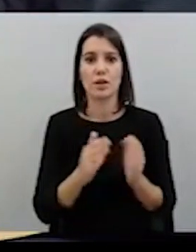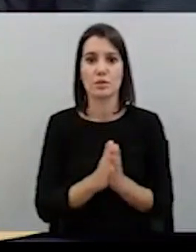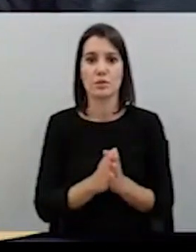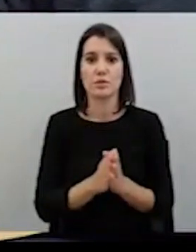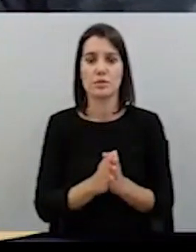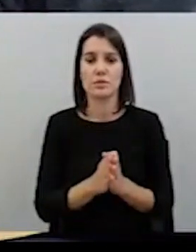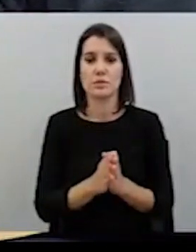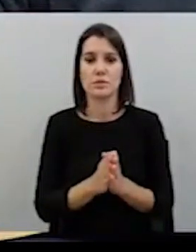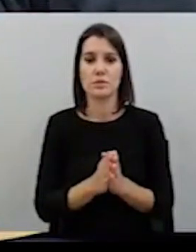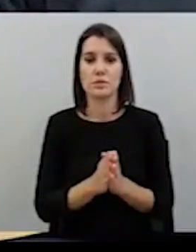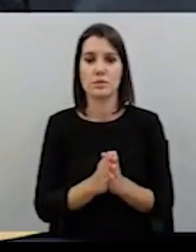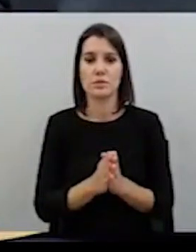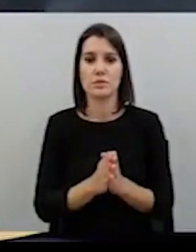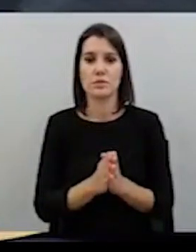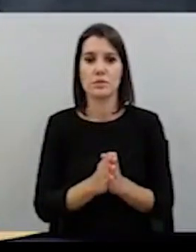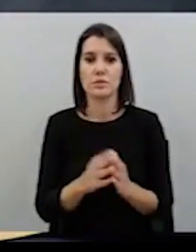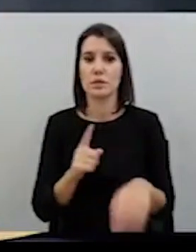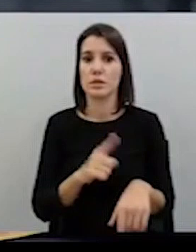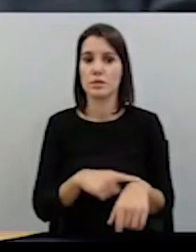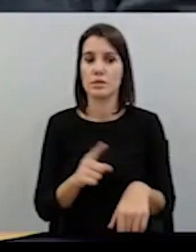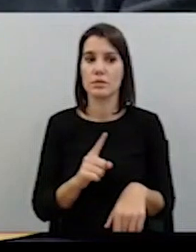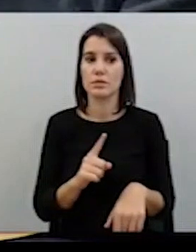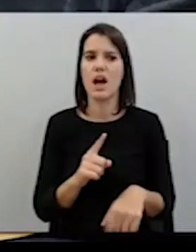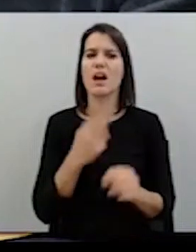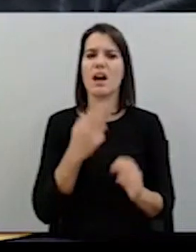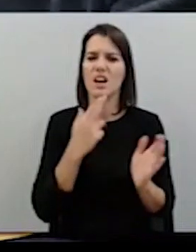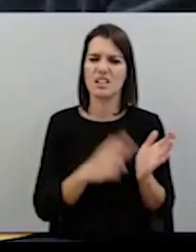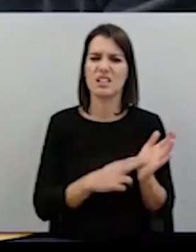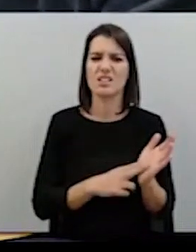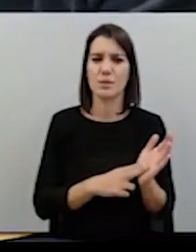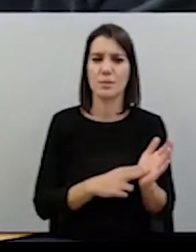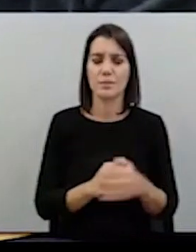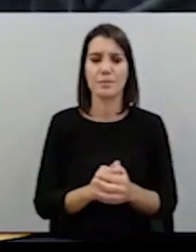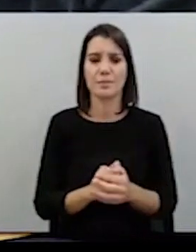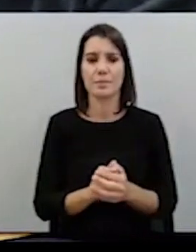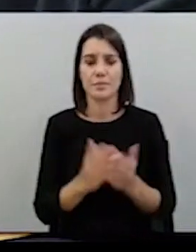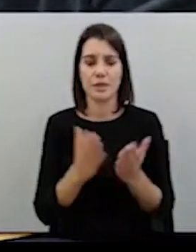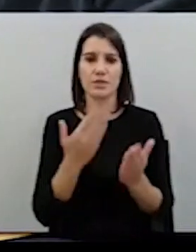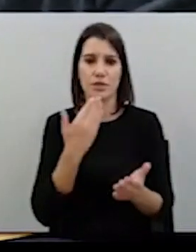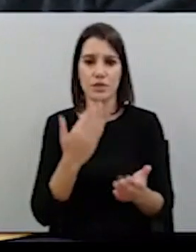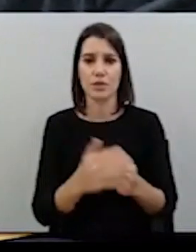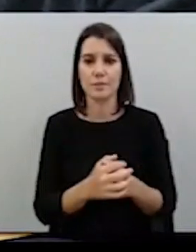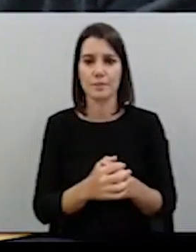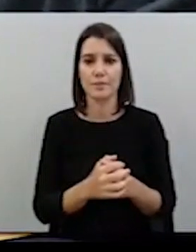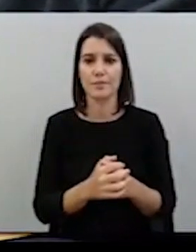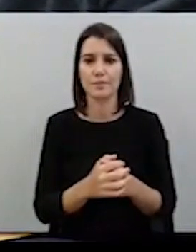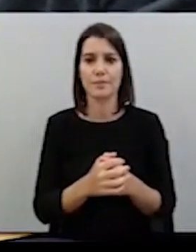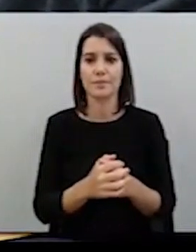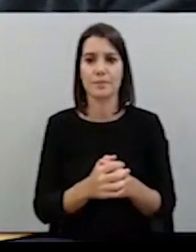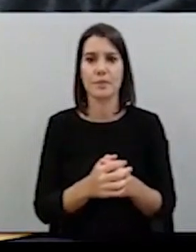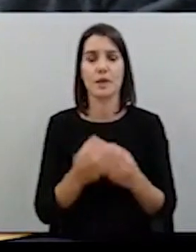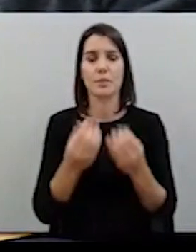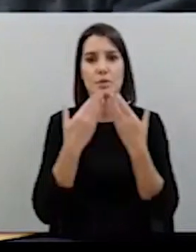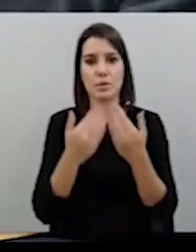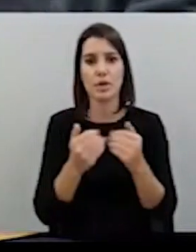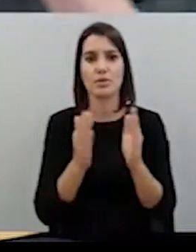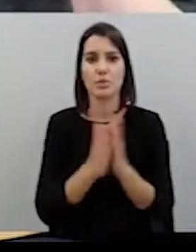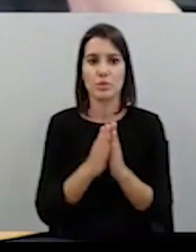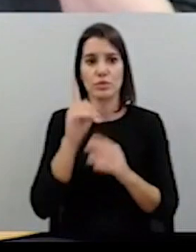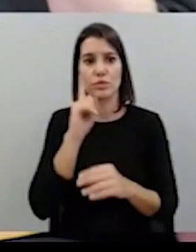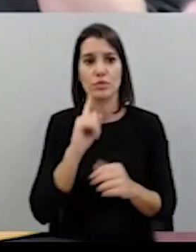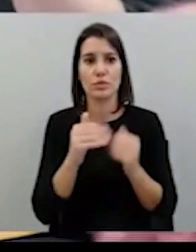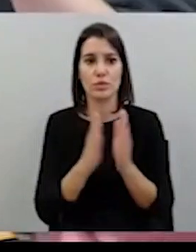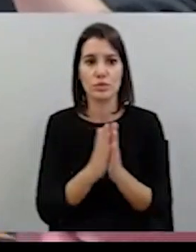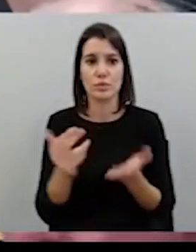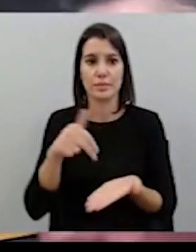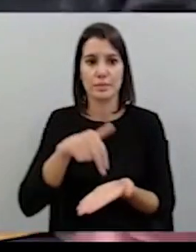tempo. Recebi informação de que os jogos estavam. Faz favor, faz favor. Muito obrigado. Boa tarde a todos e a todas as presentes e aqueles